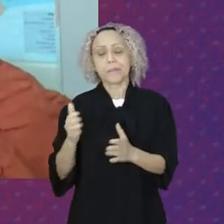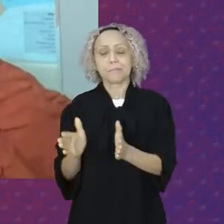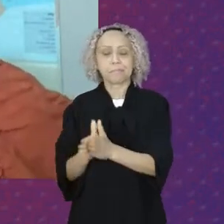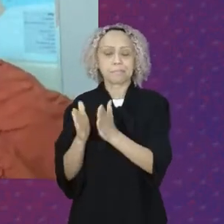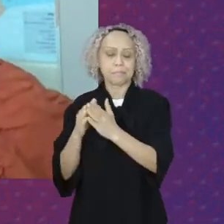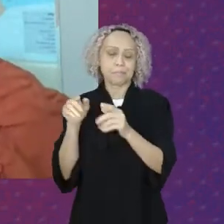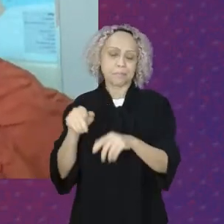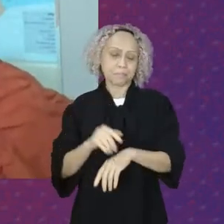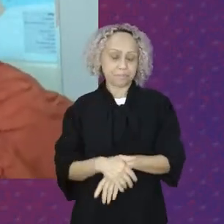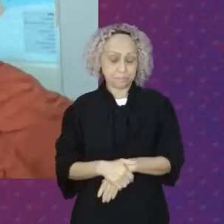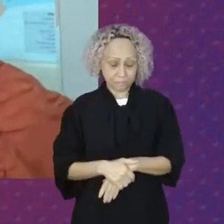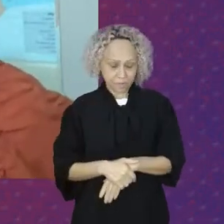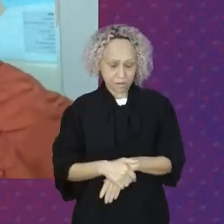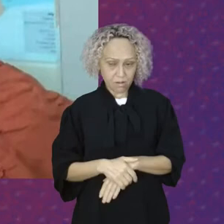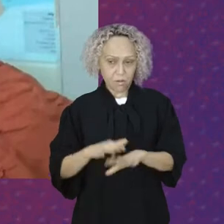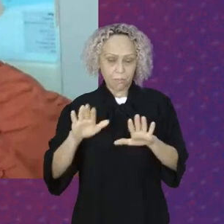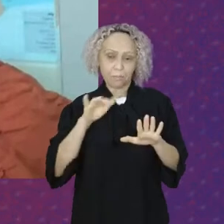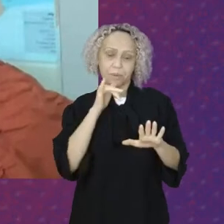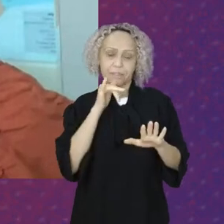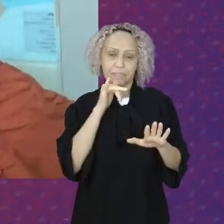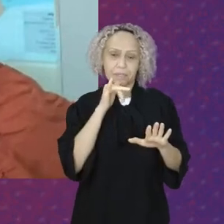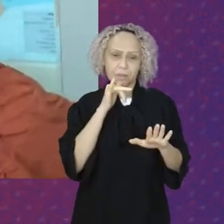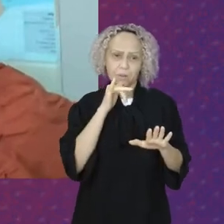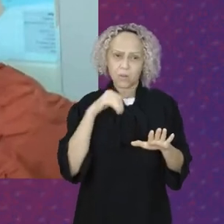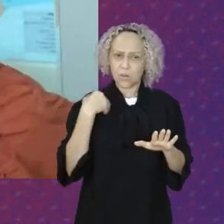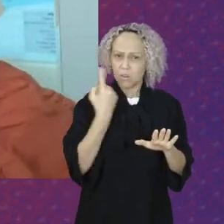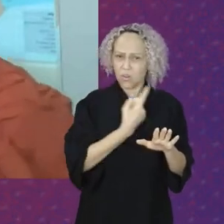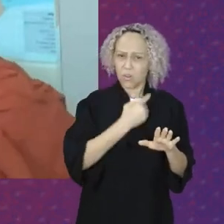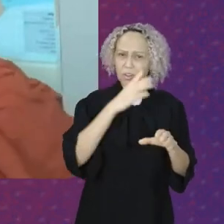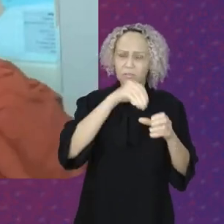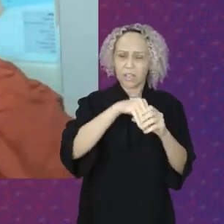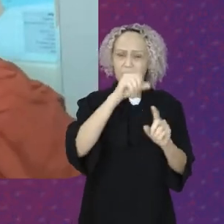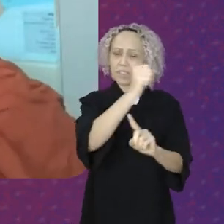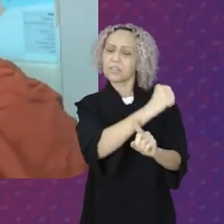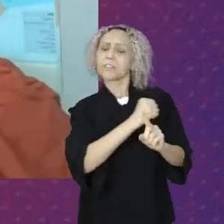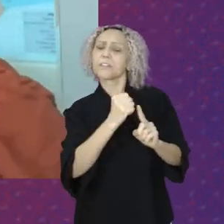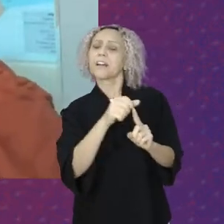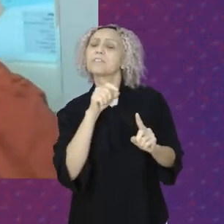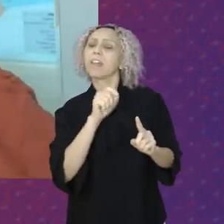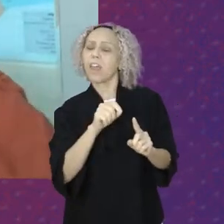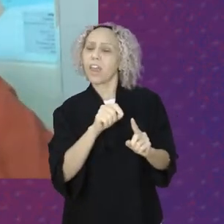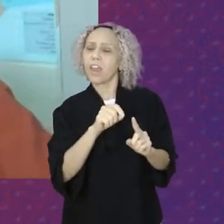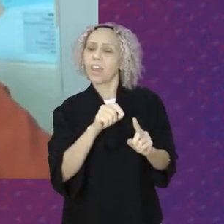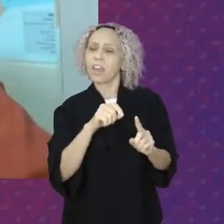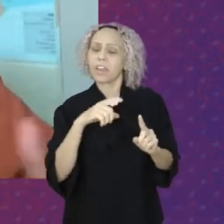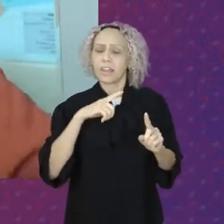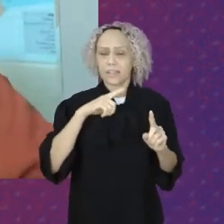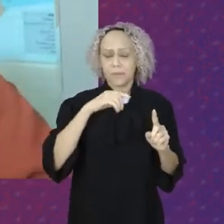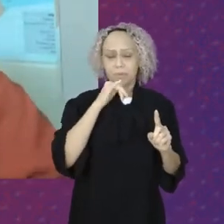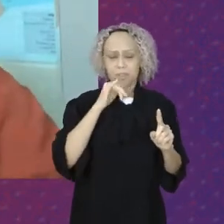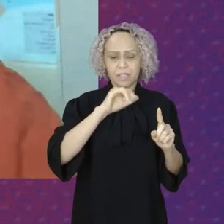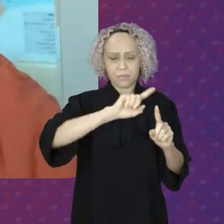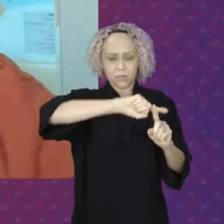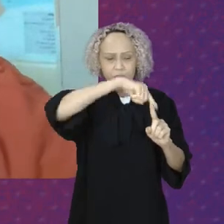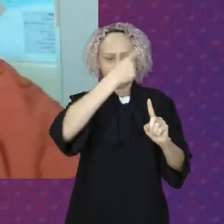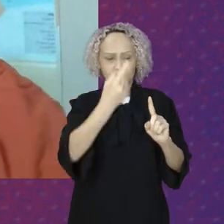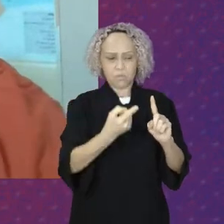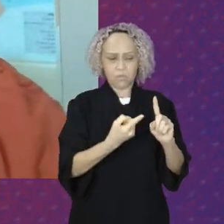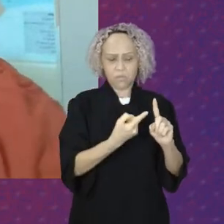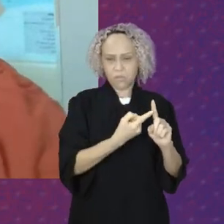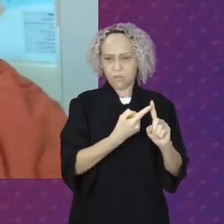na sociedade. Não é só você gestar a criança e depois dar à luz, ter a criança viva